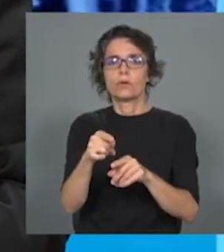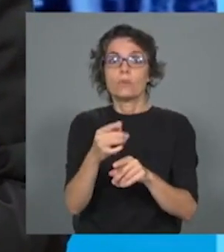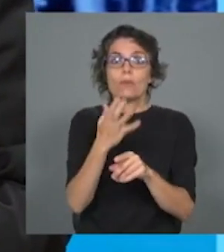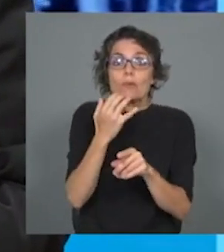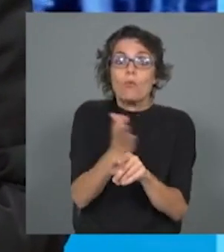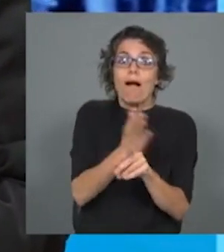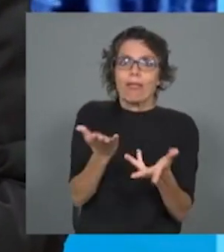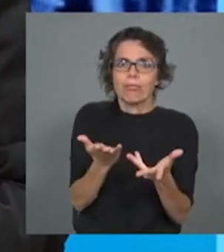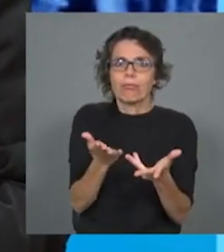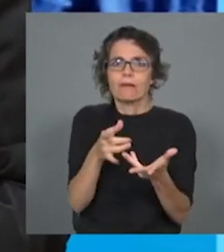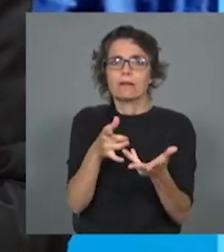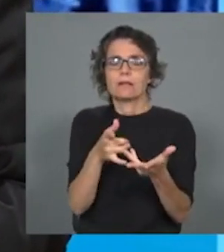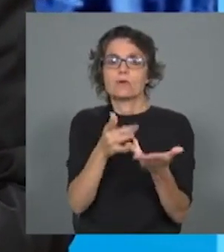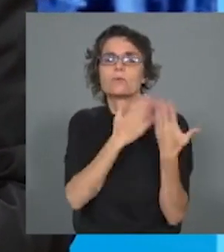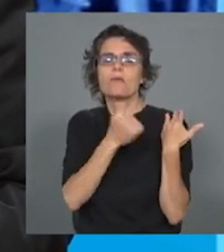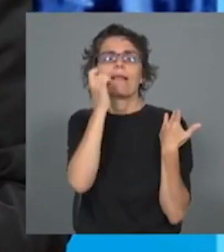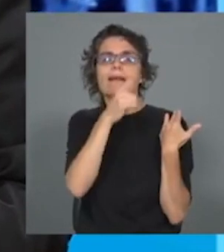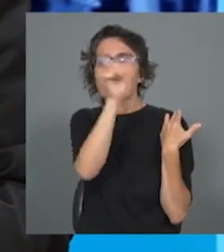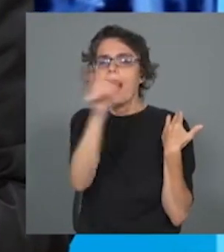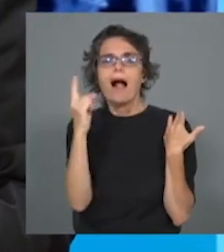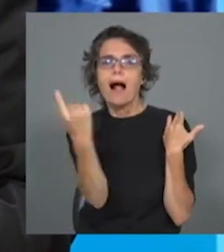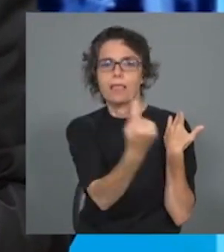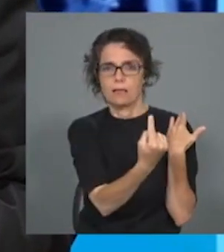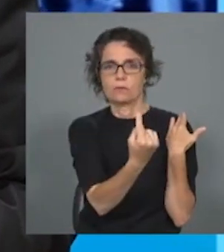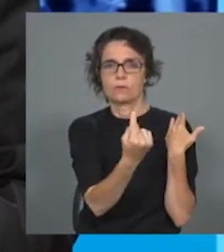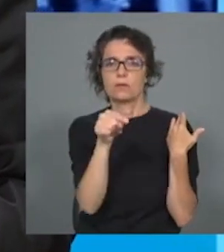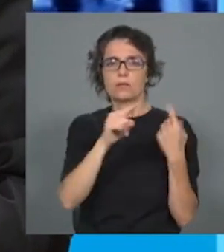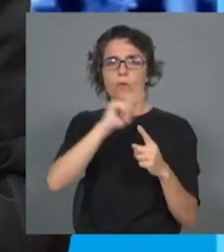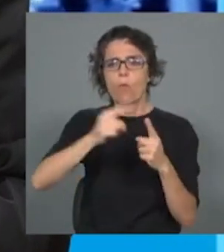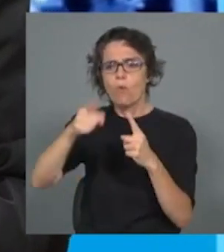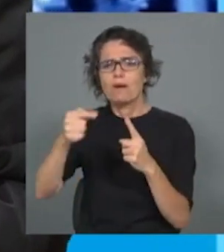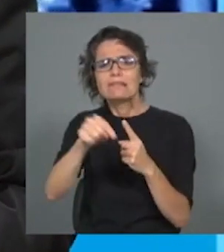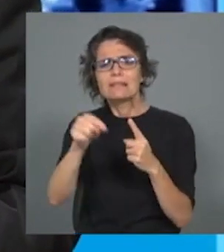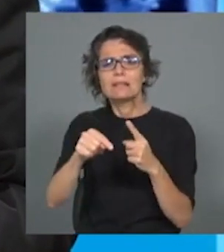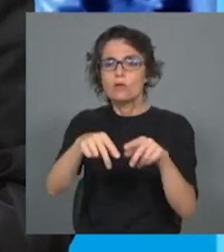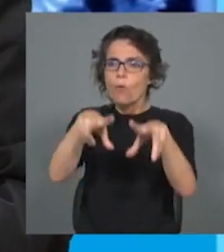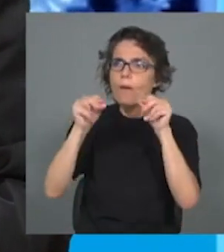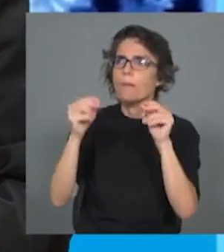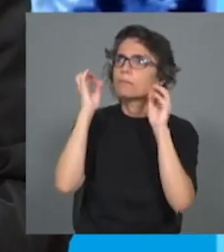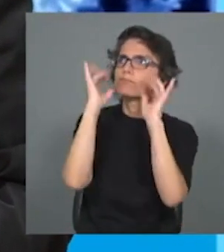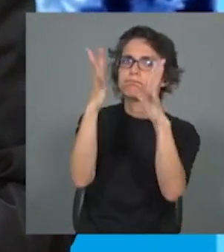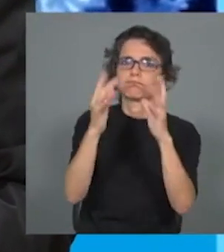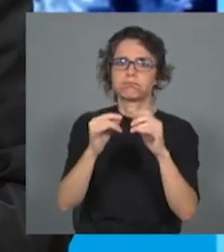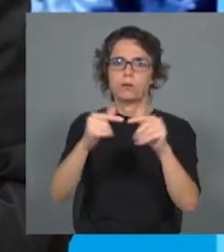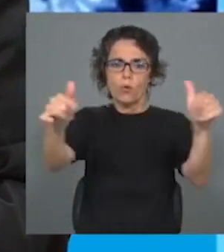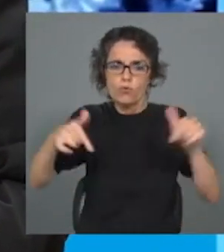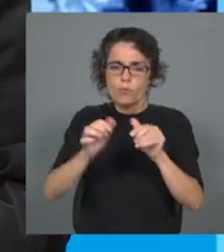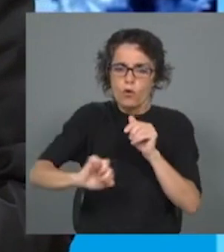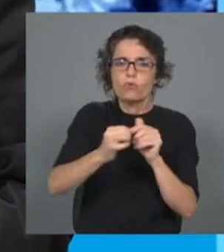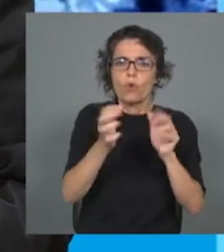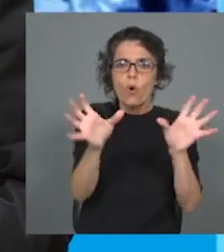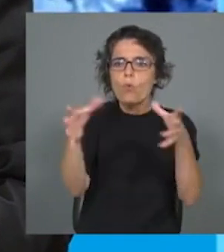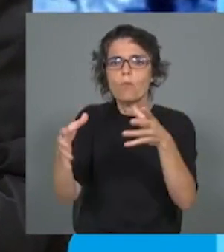de cidadania, de não os provocar e ao longo do ano preparar as florestas, preparar as nossas terras, as nossas